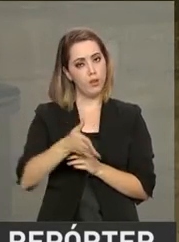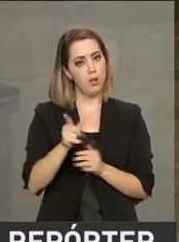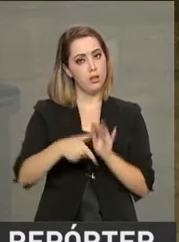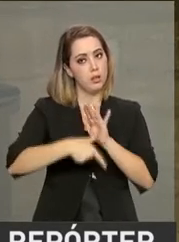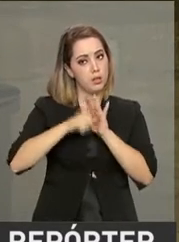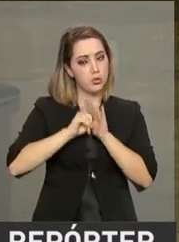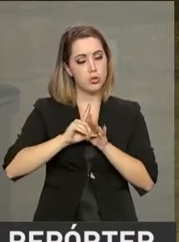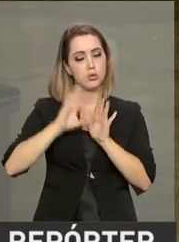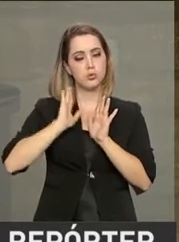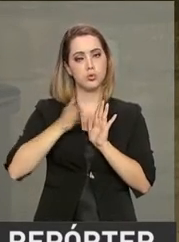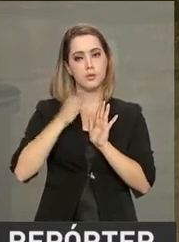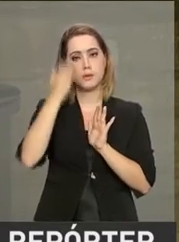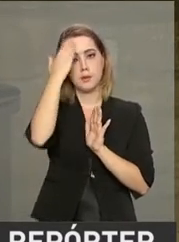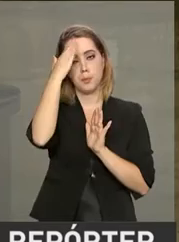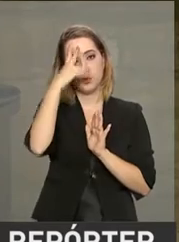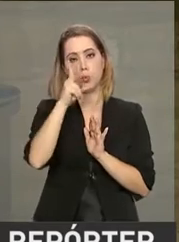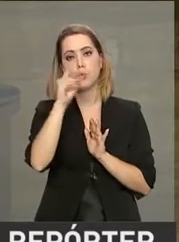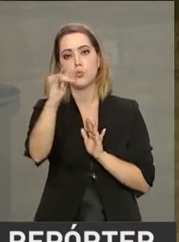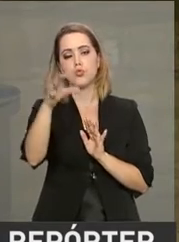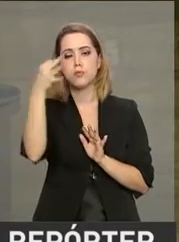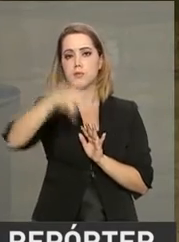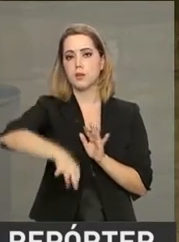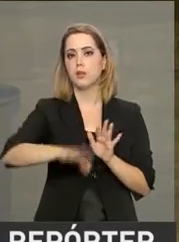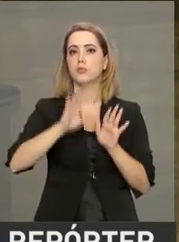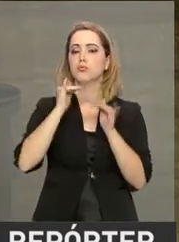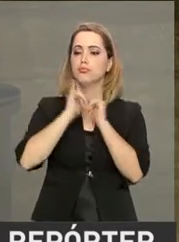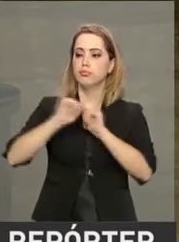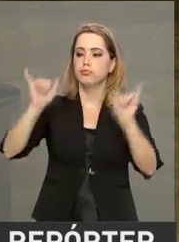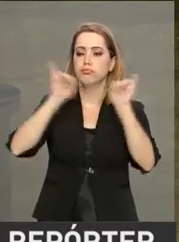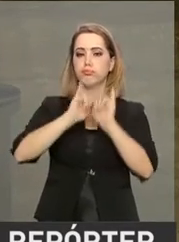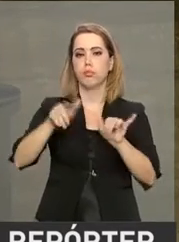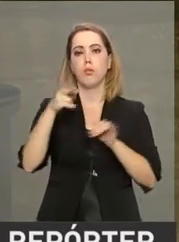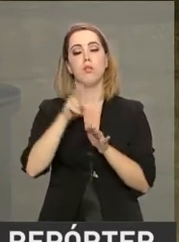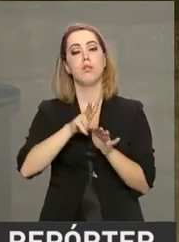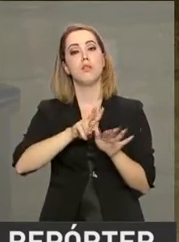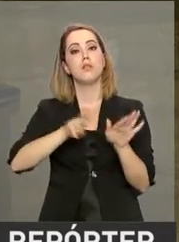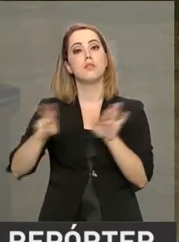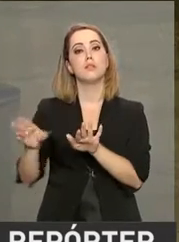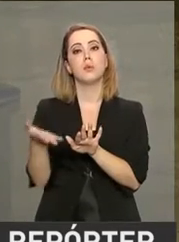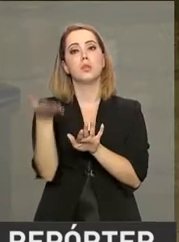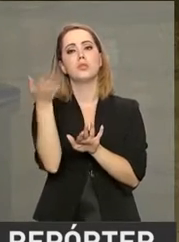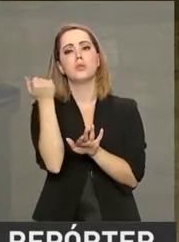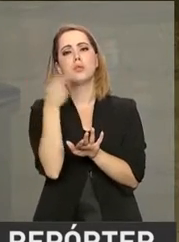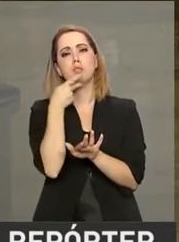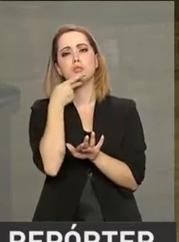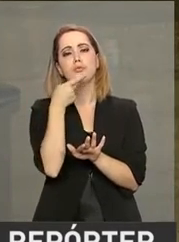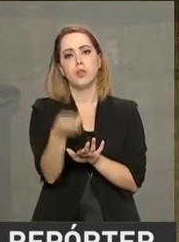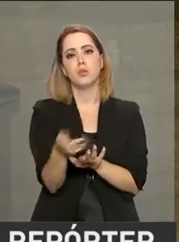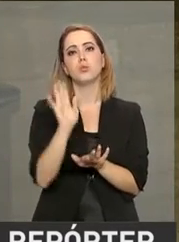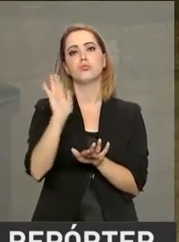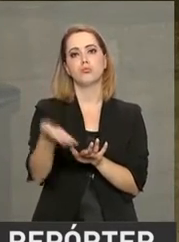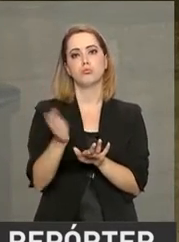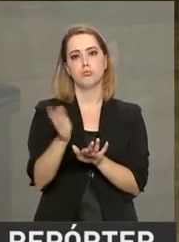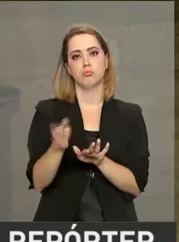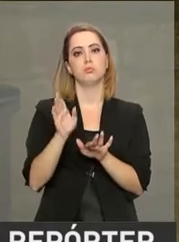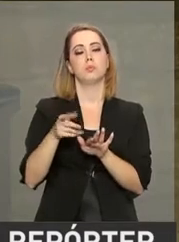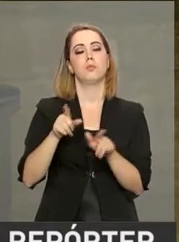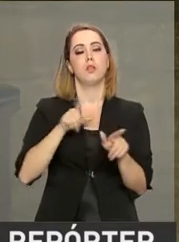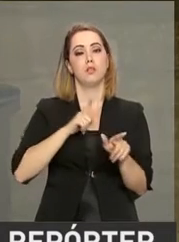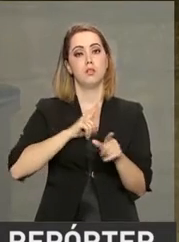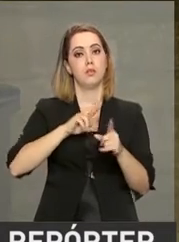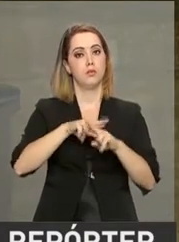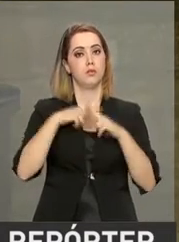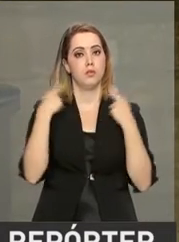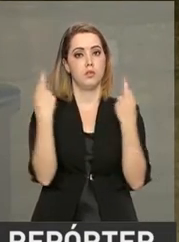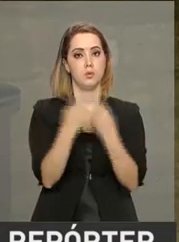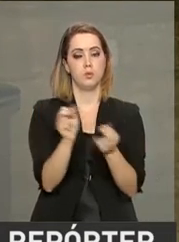pelo ministro da Secretaria de Governo, Gedel Vieira Lima, na semana passada, depois de uma reunião no Palácio da Alvorada entre o presidente